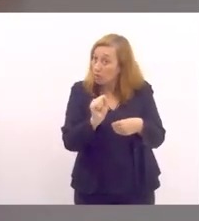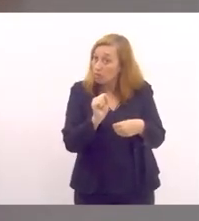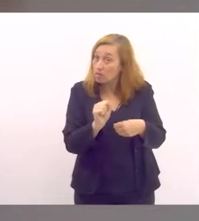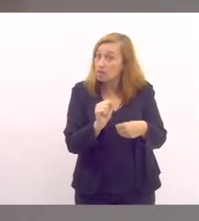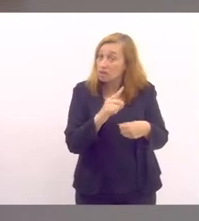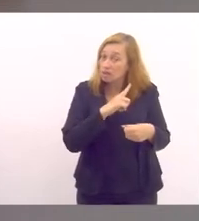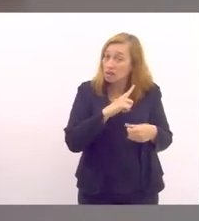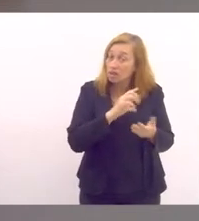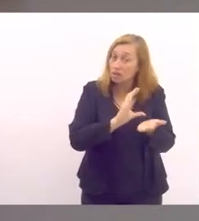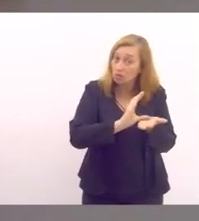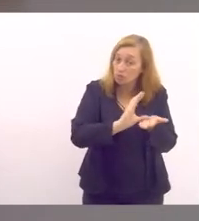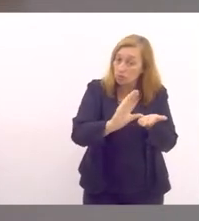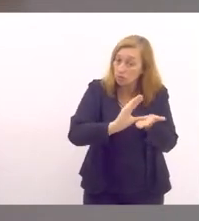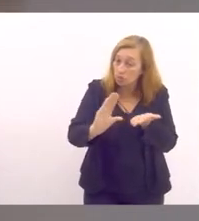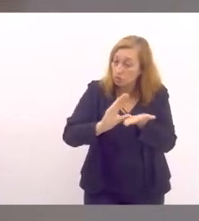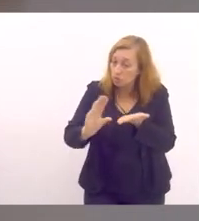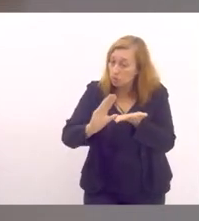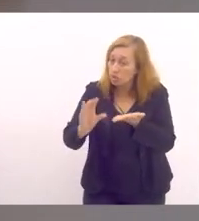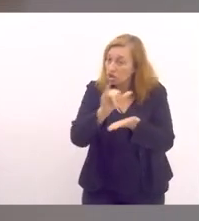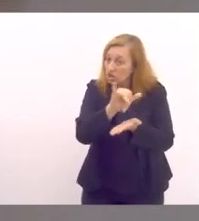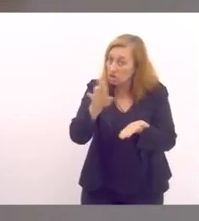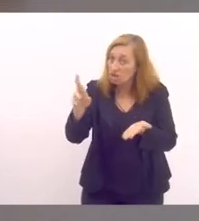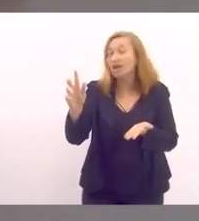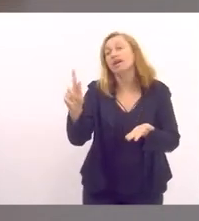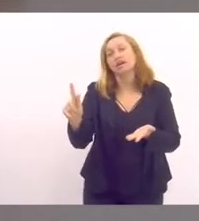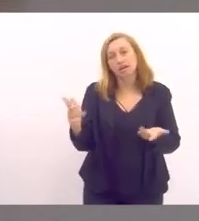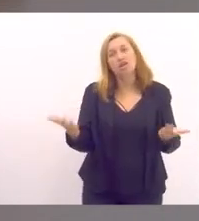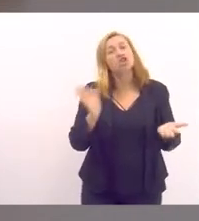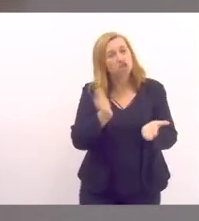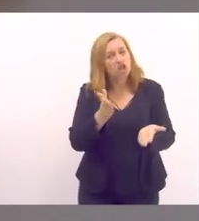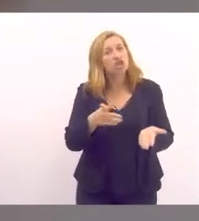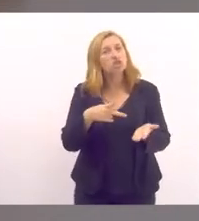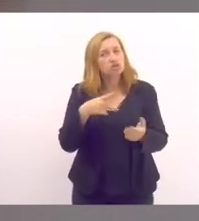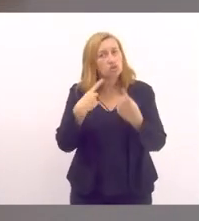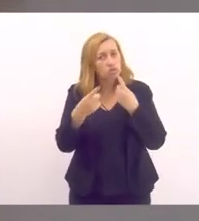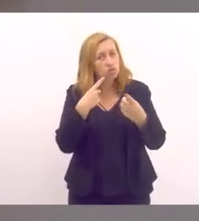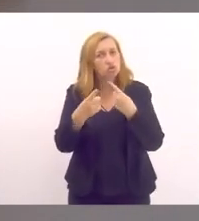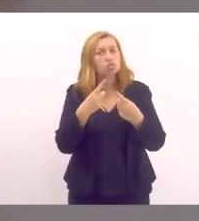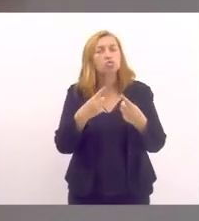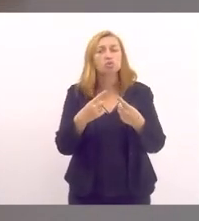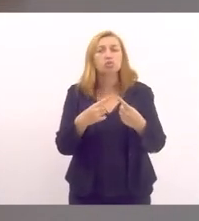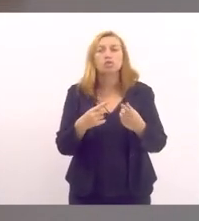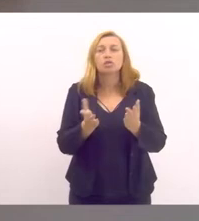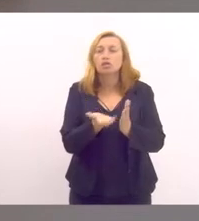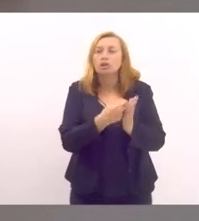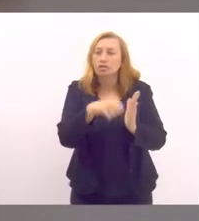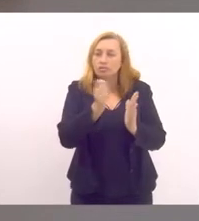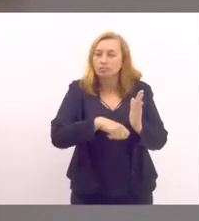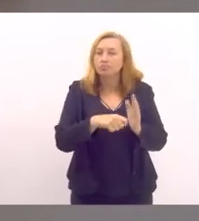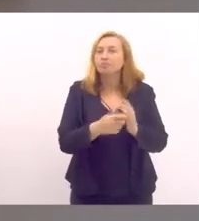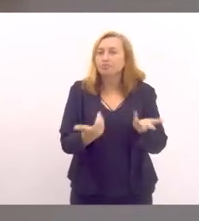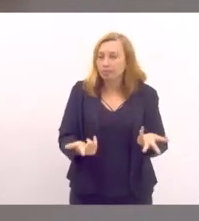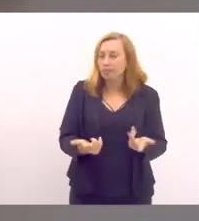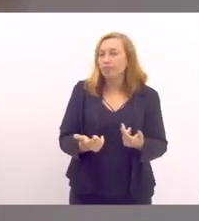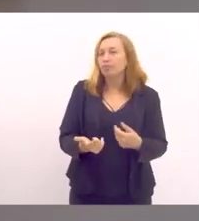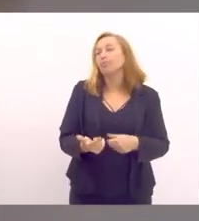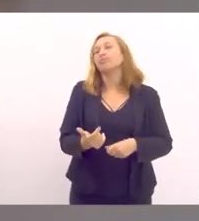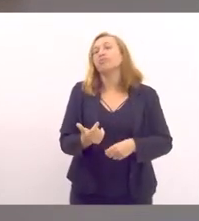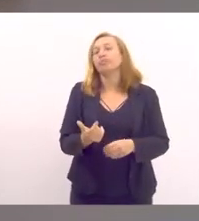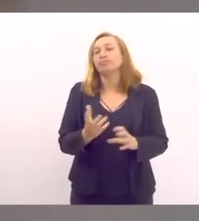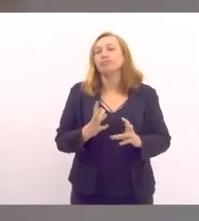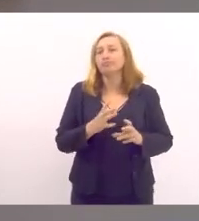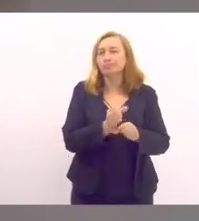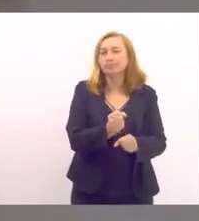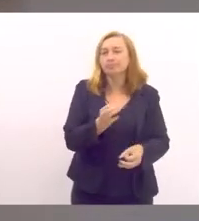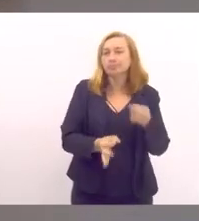algum tipo de recurso à IGR. Isso a gente já discutiu com o Tribunal de Contas do Estado. A gente, para conseguir o aporte dos municípios, a gente tem uma